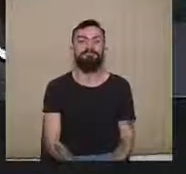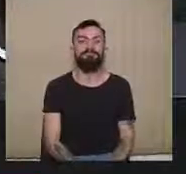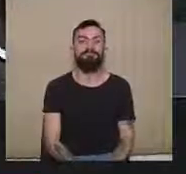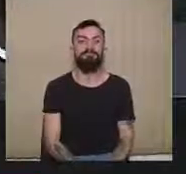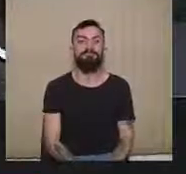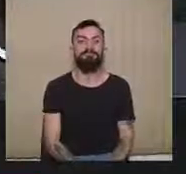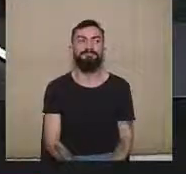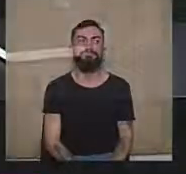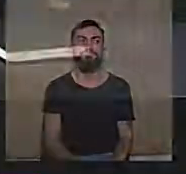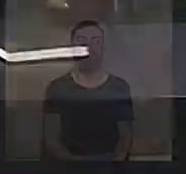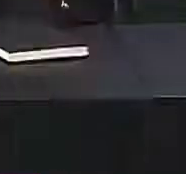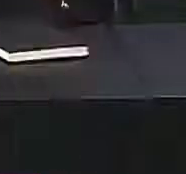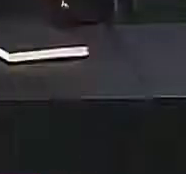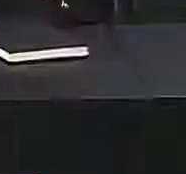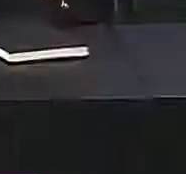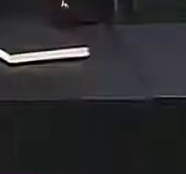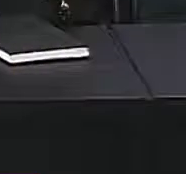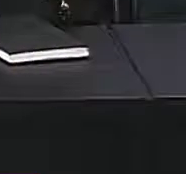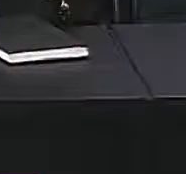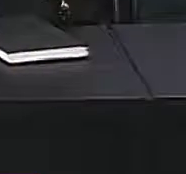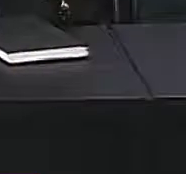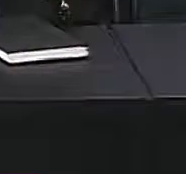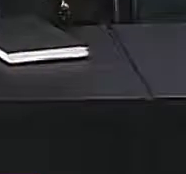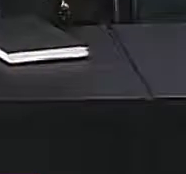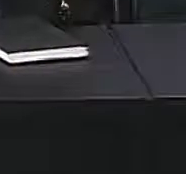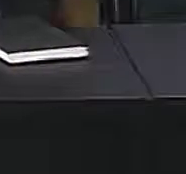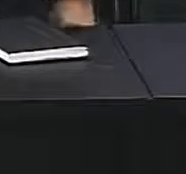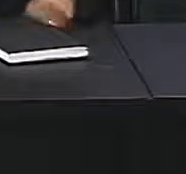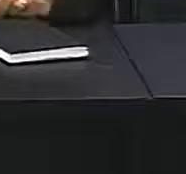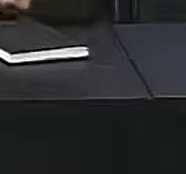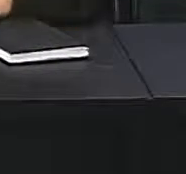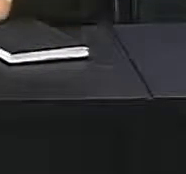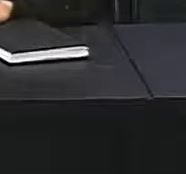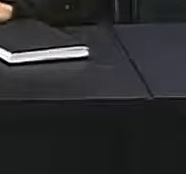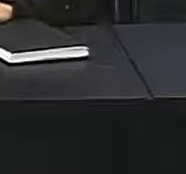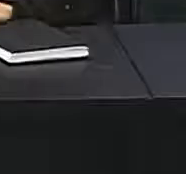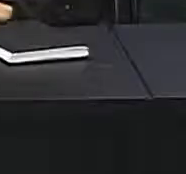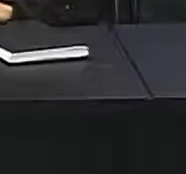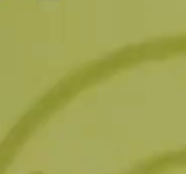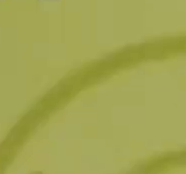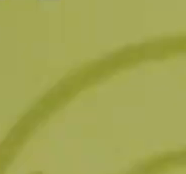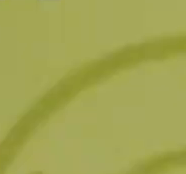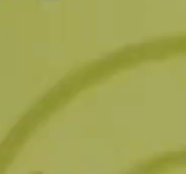Tchau. Tchau. Tchau.